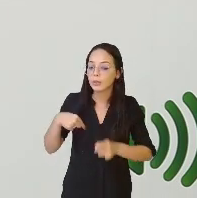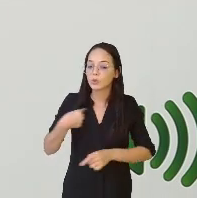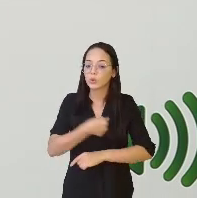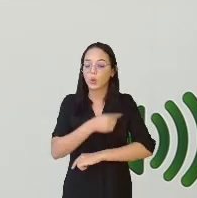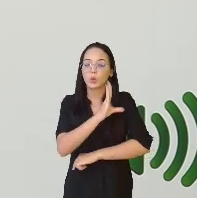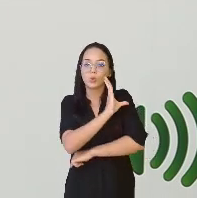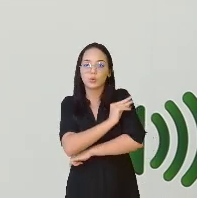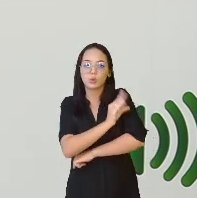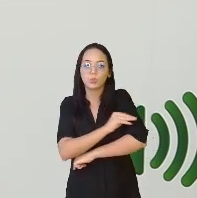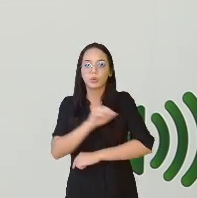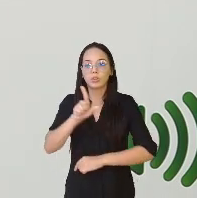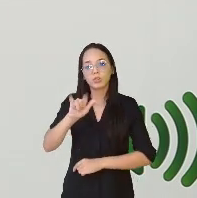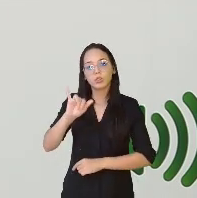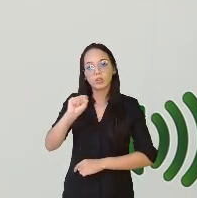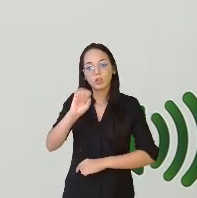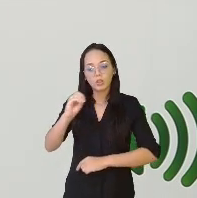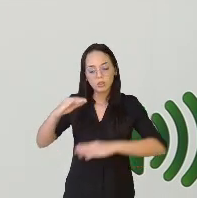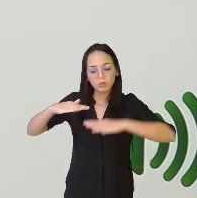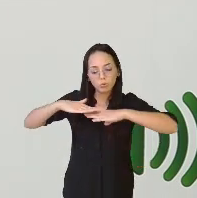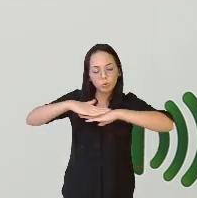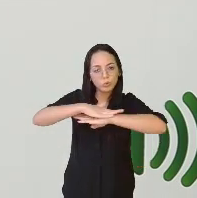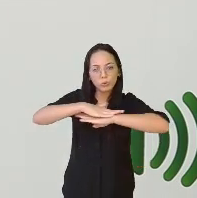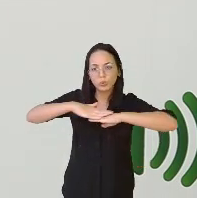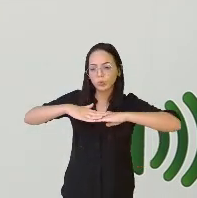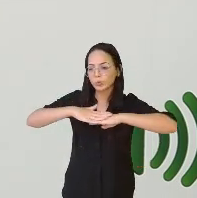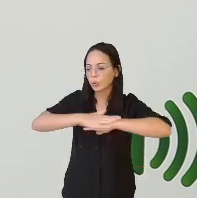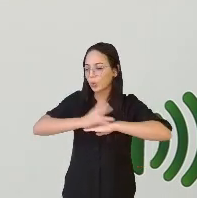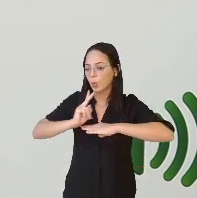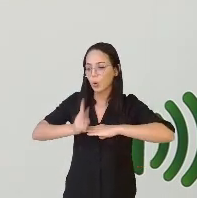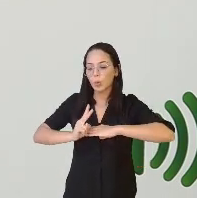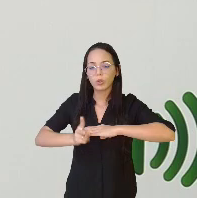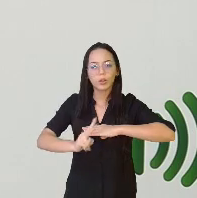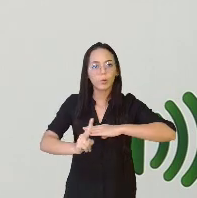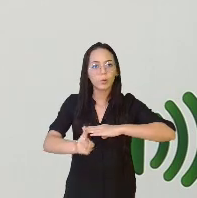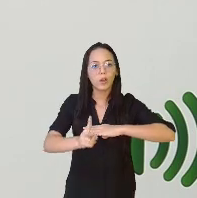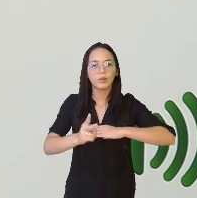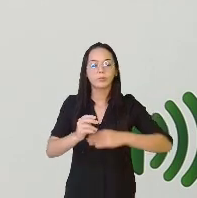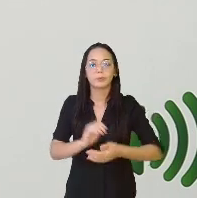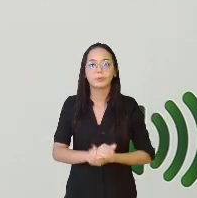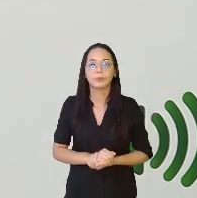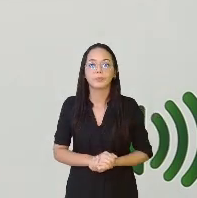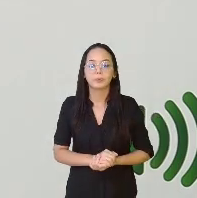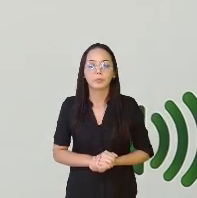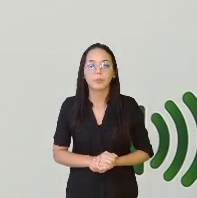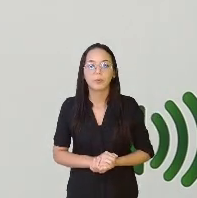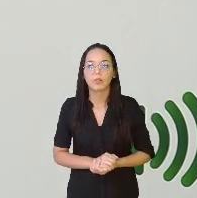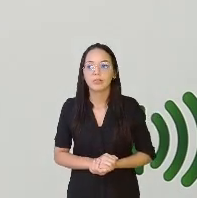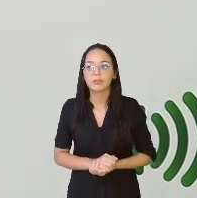músculos lisos, eles vão funcionar de qualquer forma. Ok? Vamos embora.